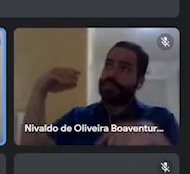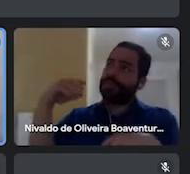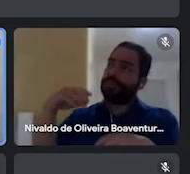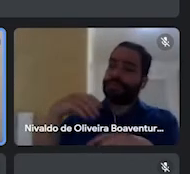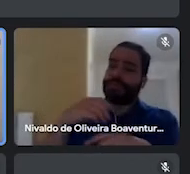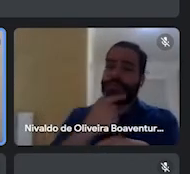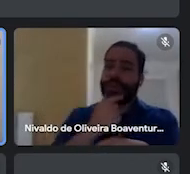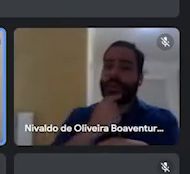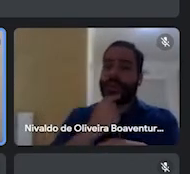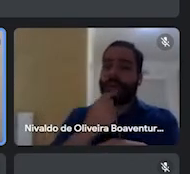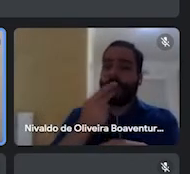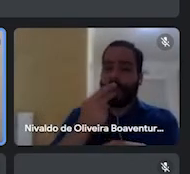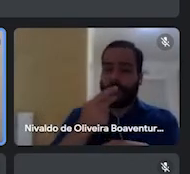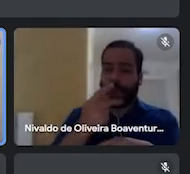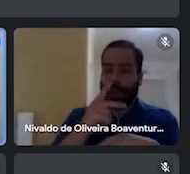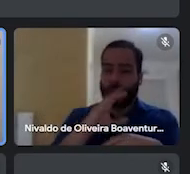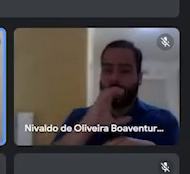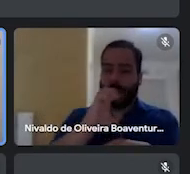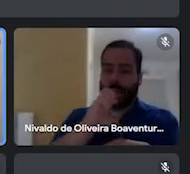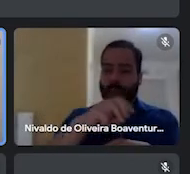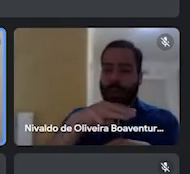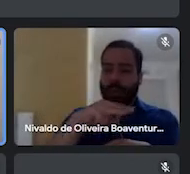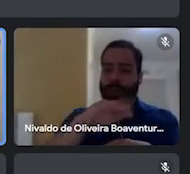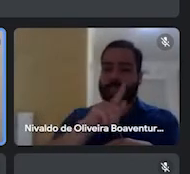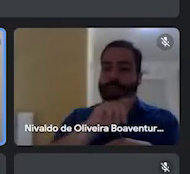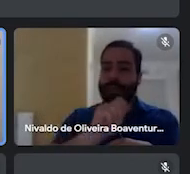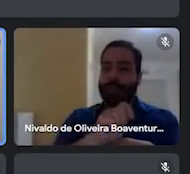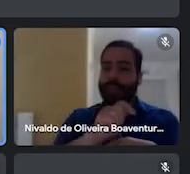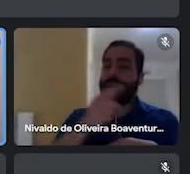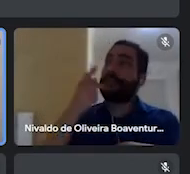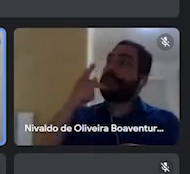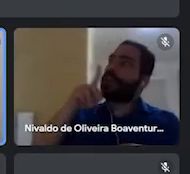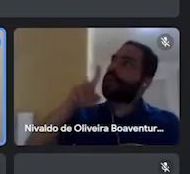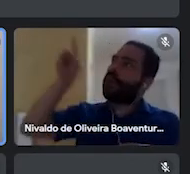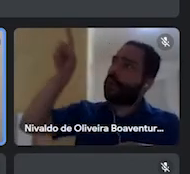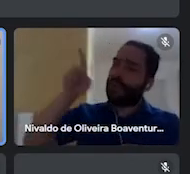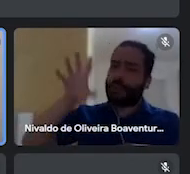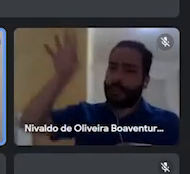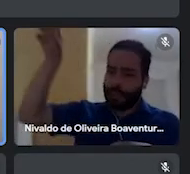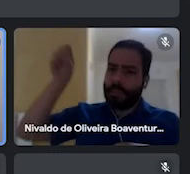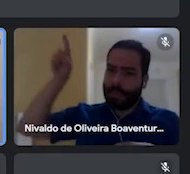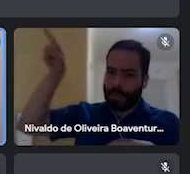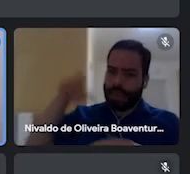o cara da empreiteira, ó, tira aquela chave lá de cima.